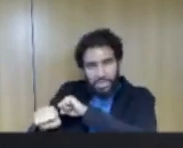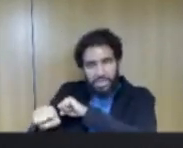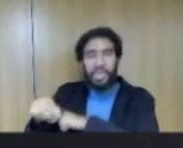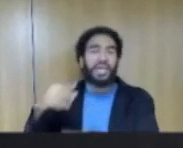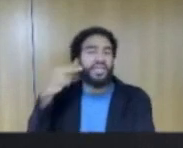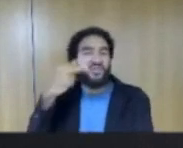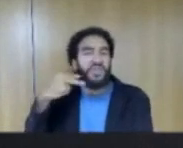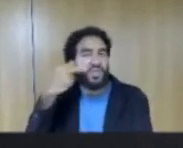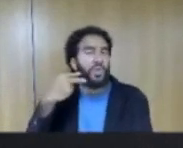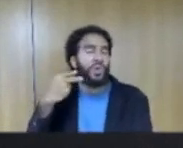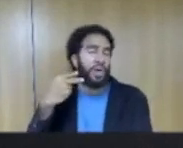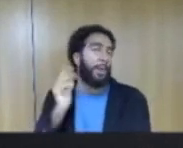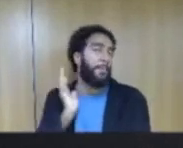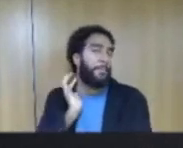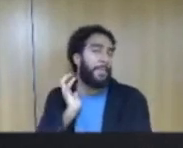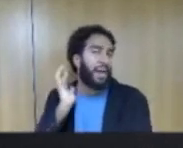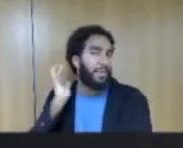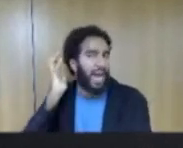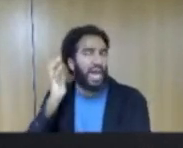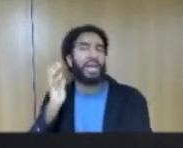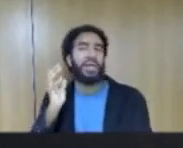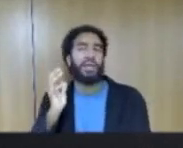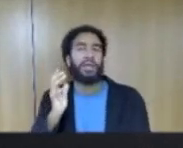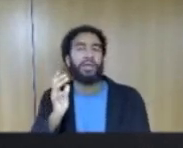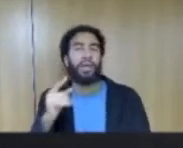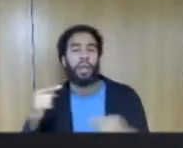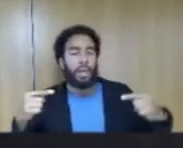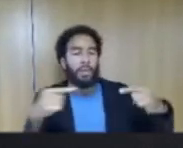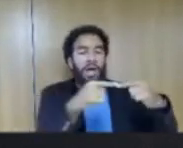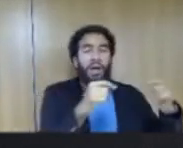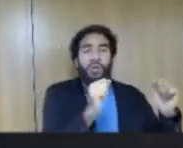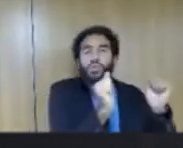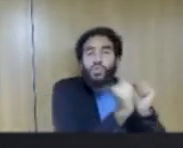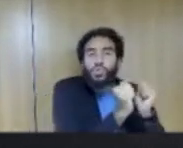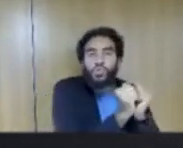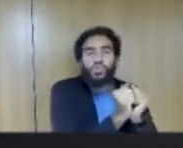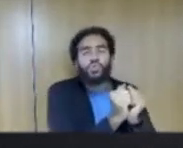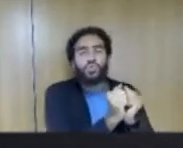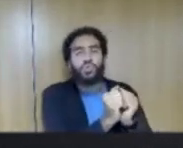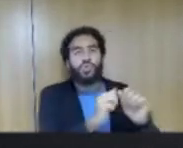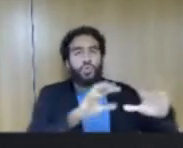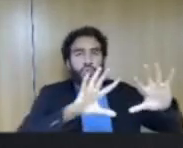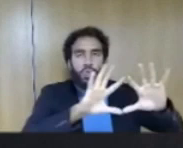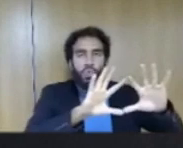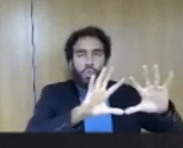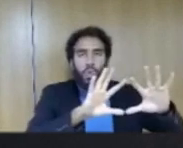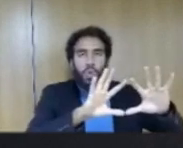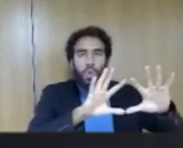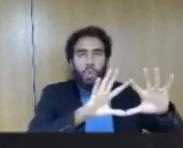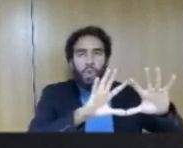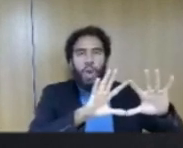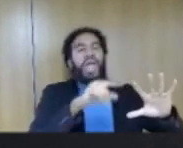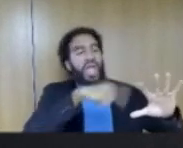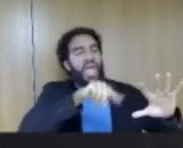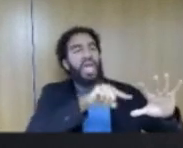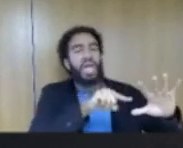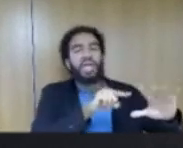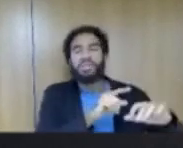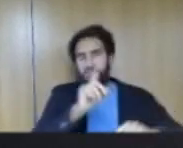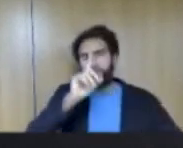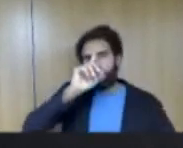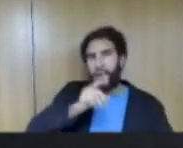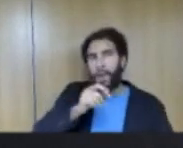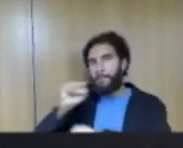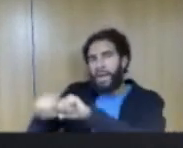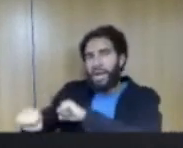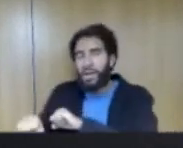Marielle com a atuação das milícias e do Crime Organizado no Rio de Janeiro Então isso é indiscutível até